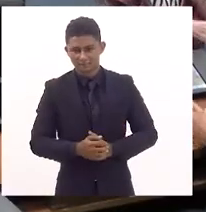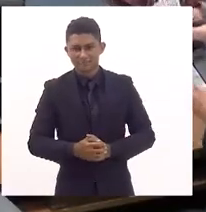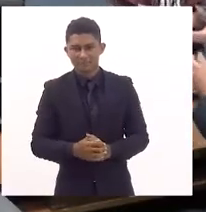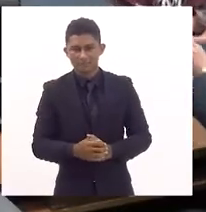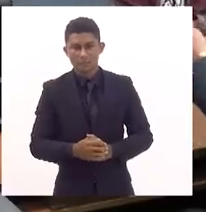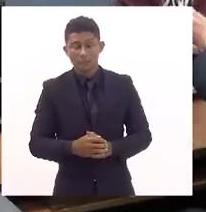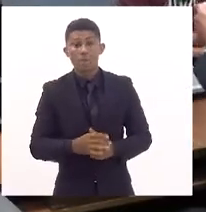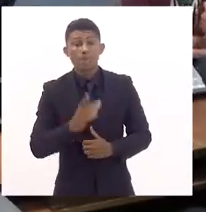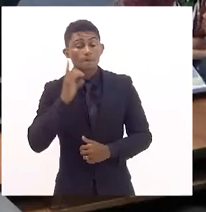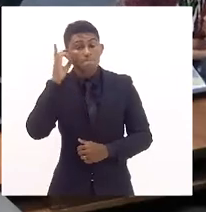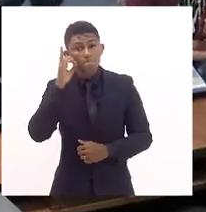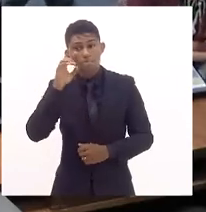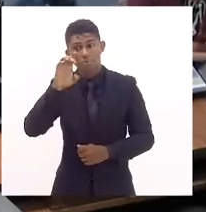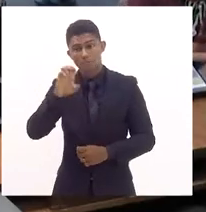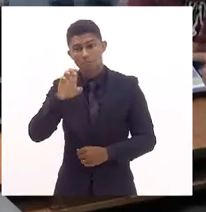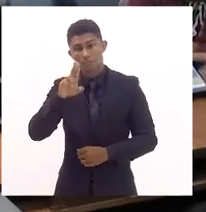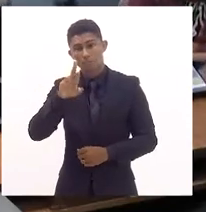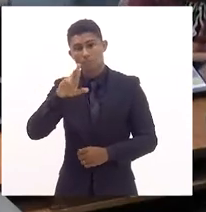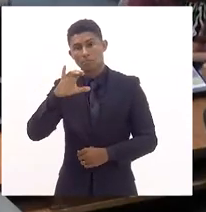Deputado Eurico Júnior.